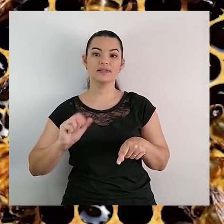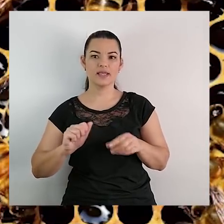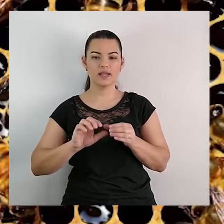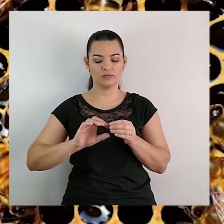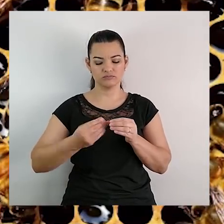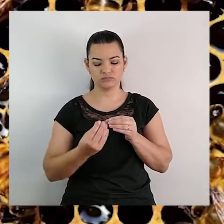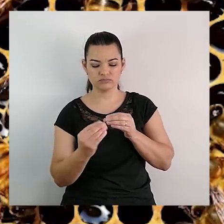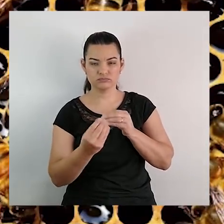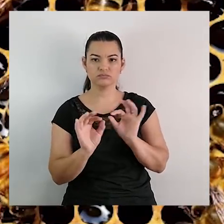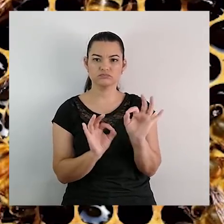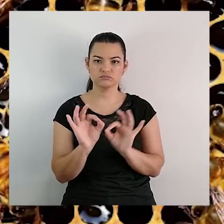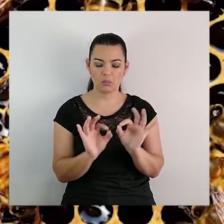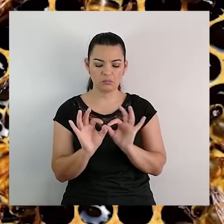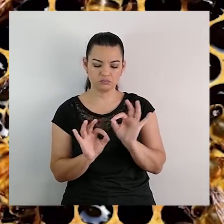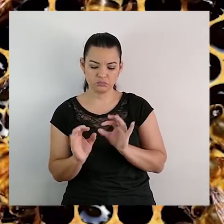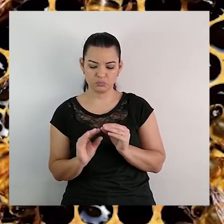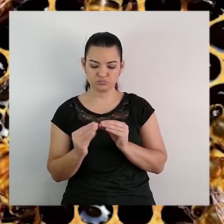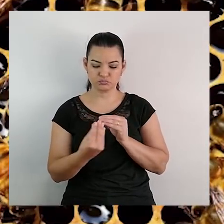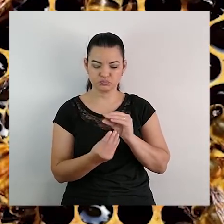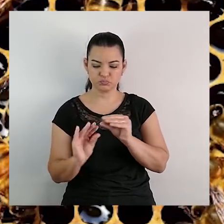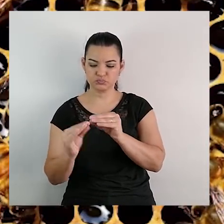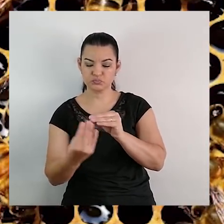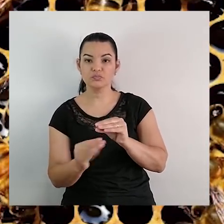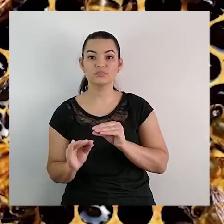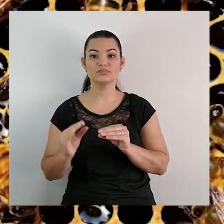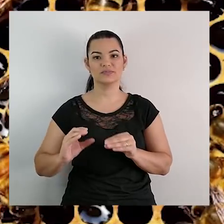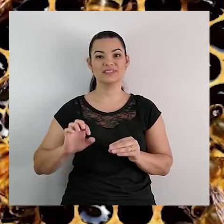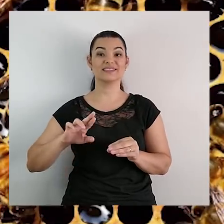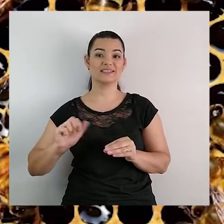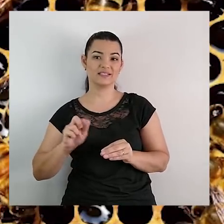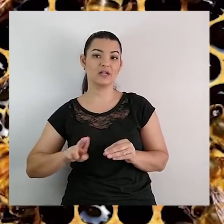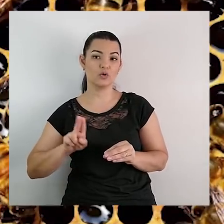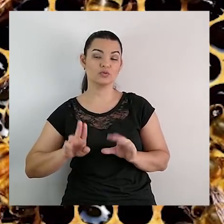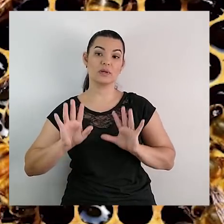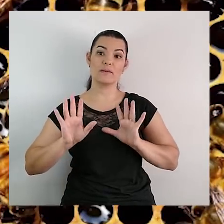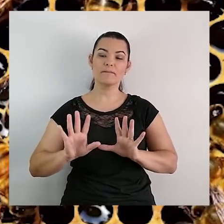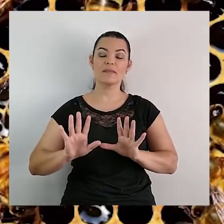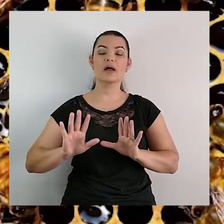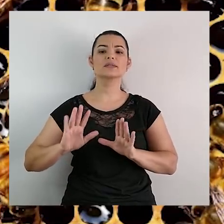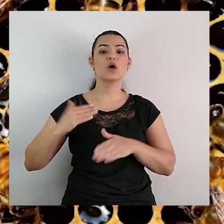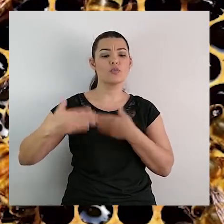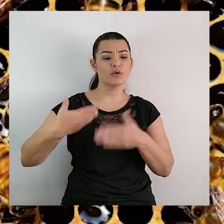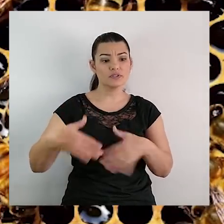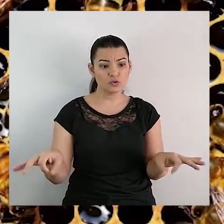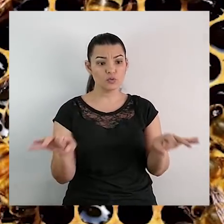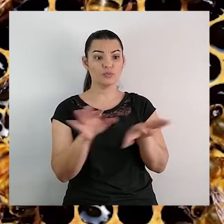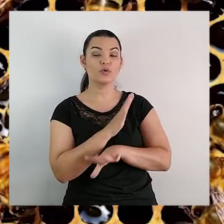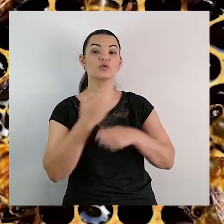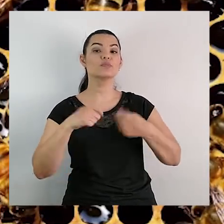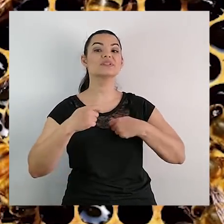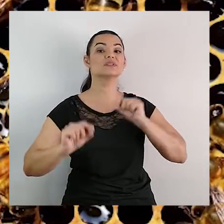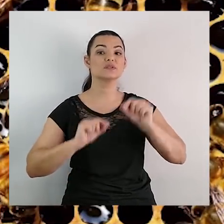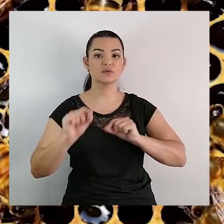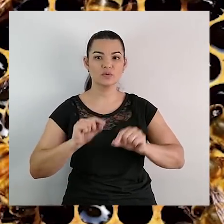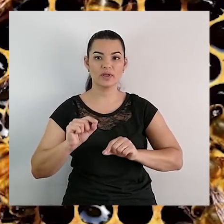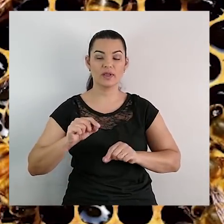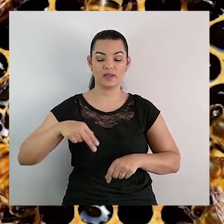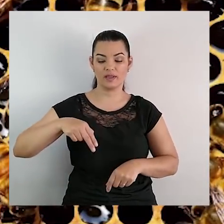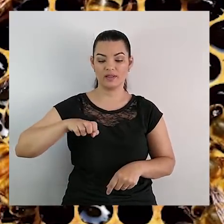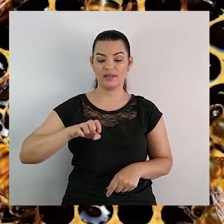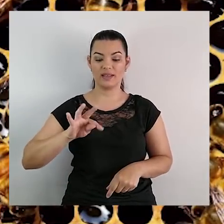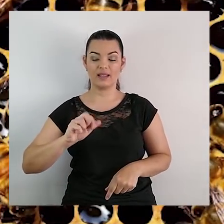Mas, para que o processo seja completo, elas precisam retirar o excesso de água contido no